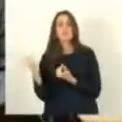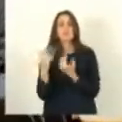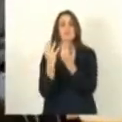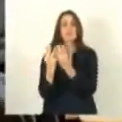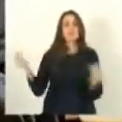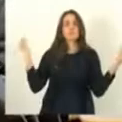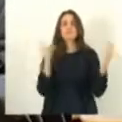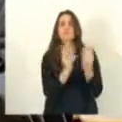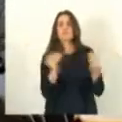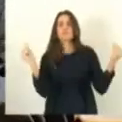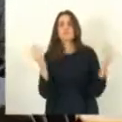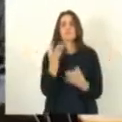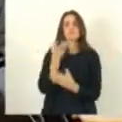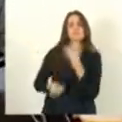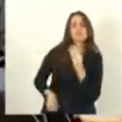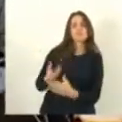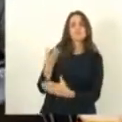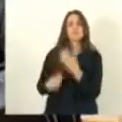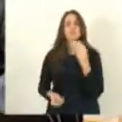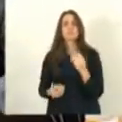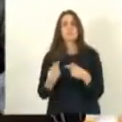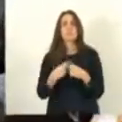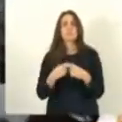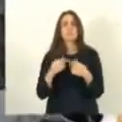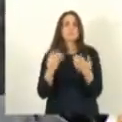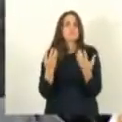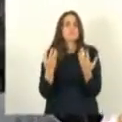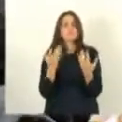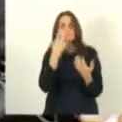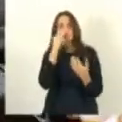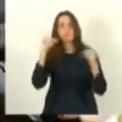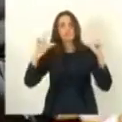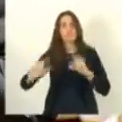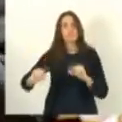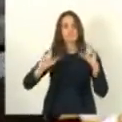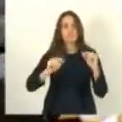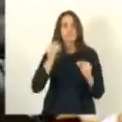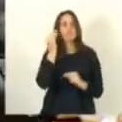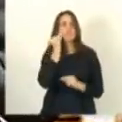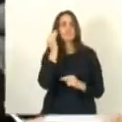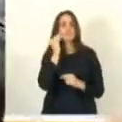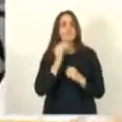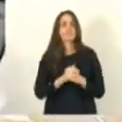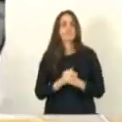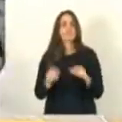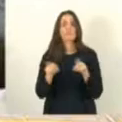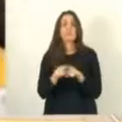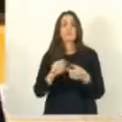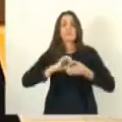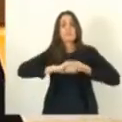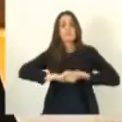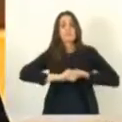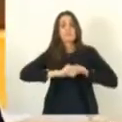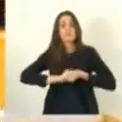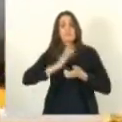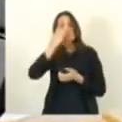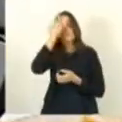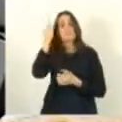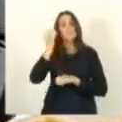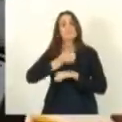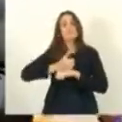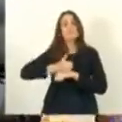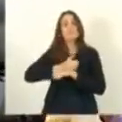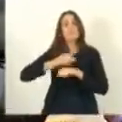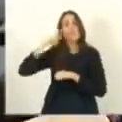em todo o Brasil, como também aqui no nosso estado. Eu quero aproveitar finalmente aqui para saudar nossos peritos criminais lá